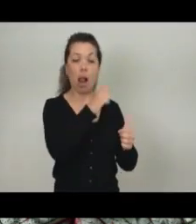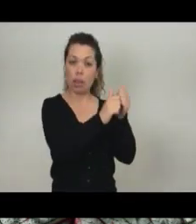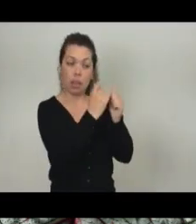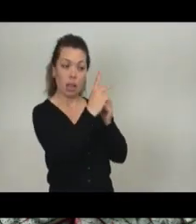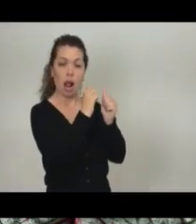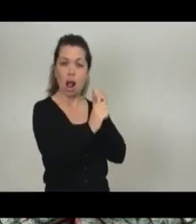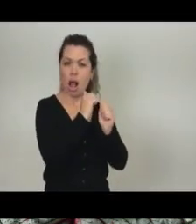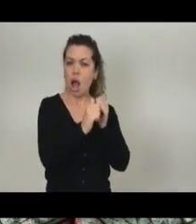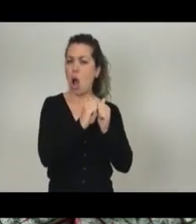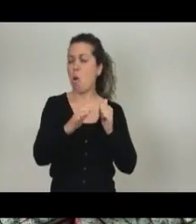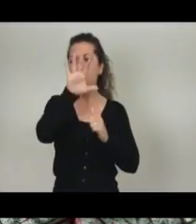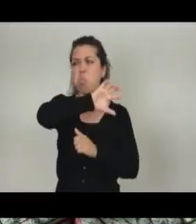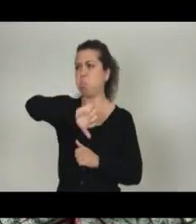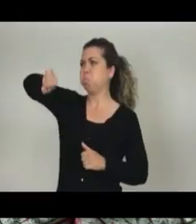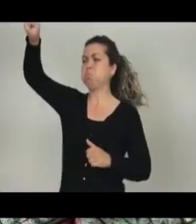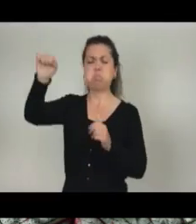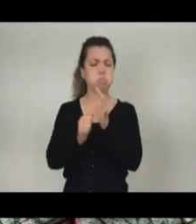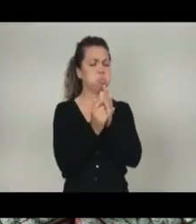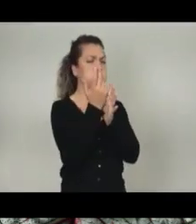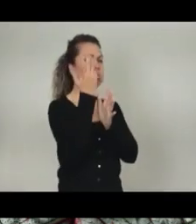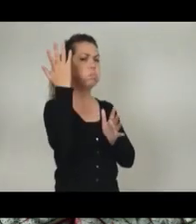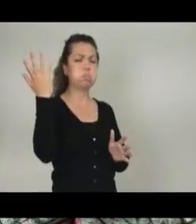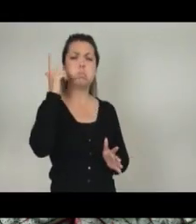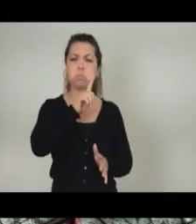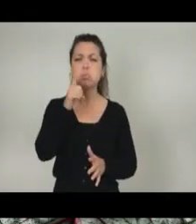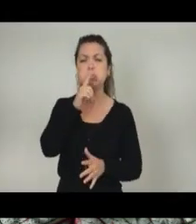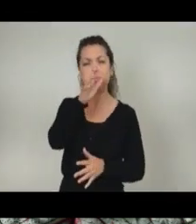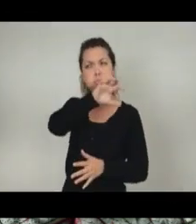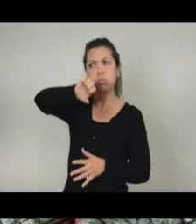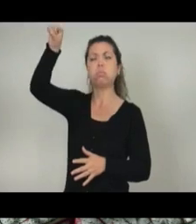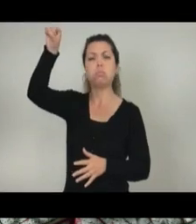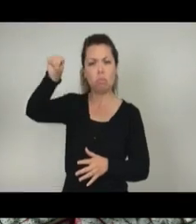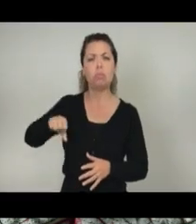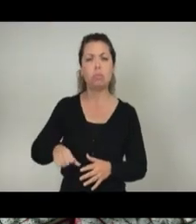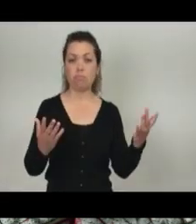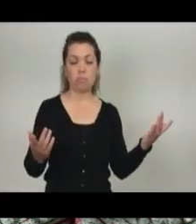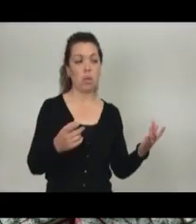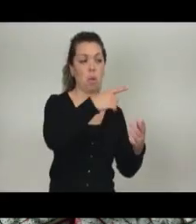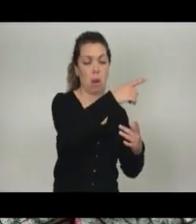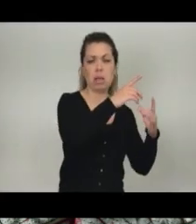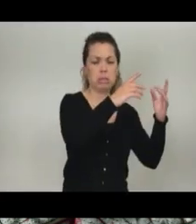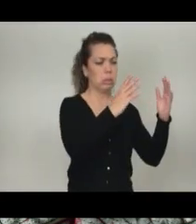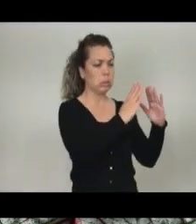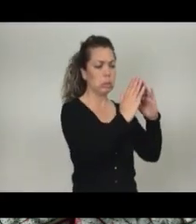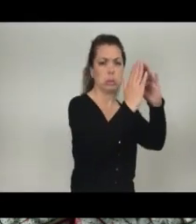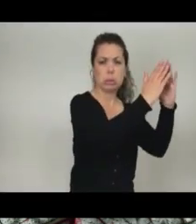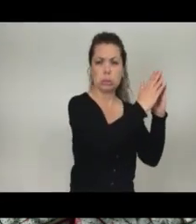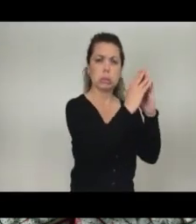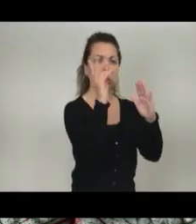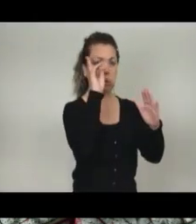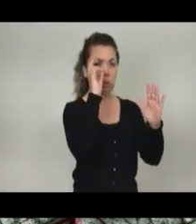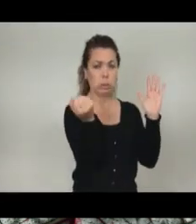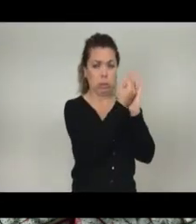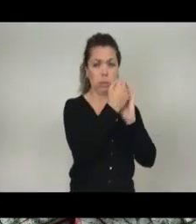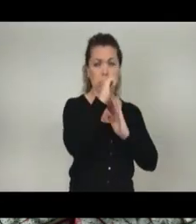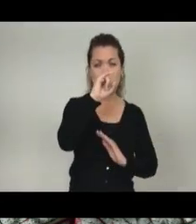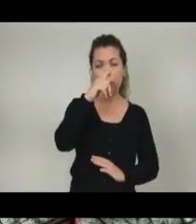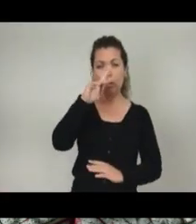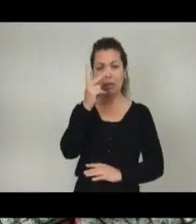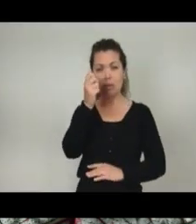economia paulista. Ainda hoje se sentem os efeitos da construção do canal, que chega a quase 300 metros